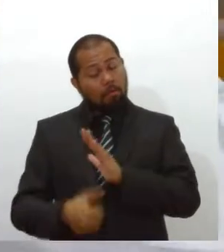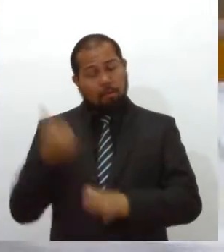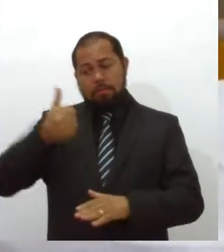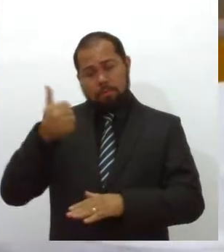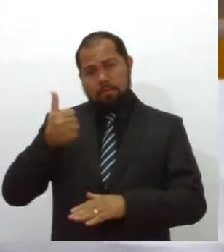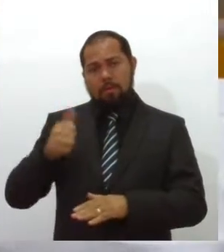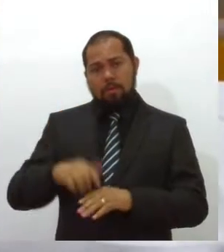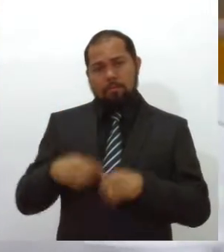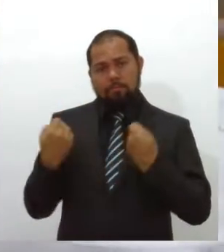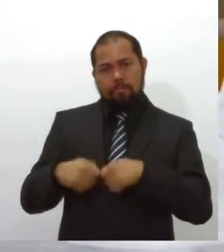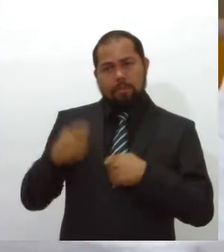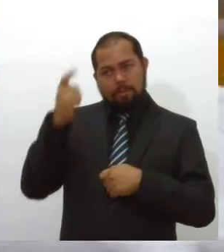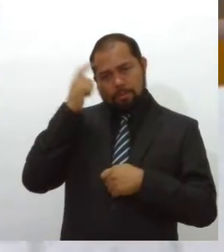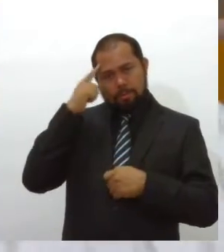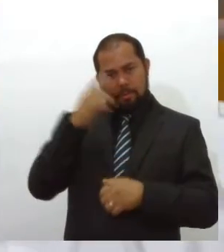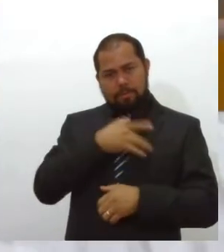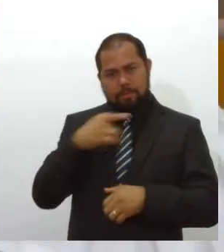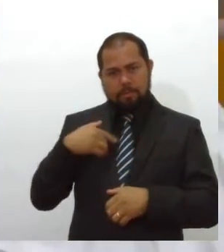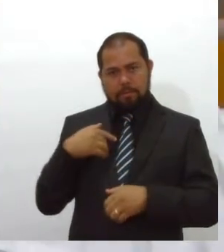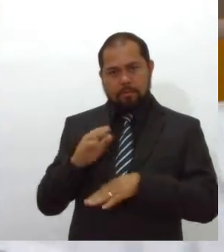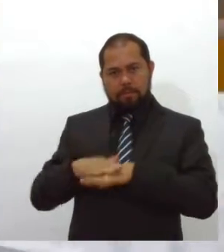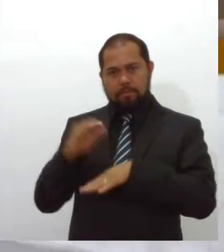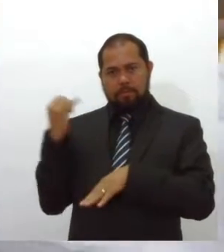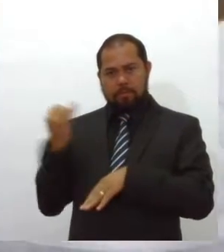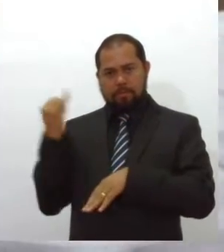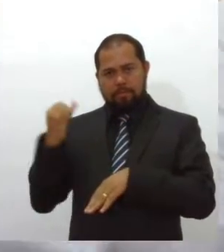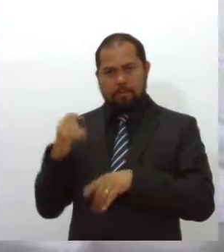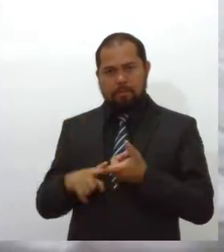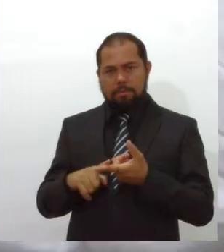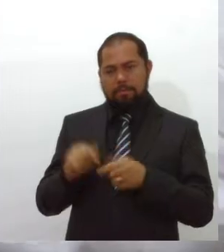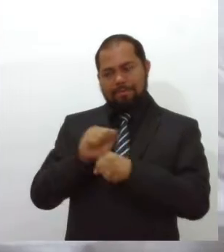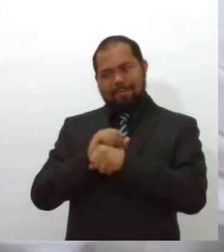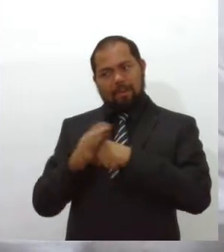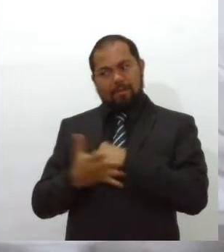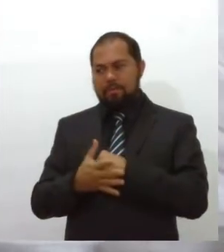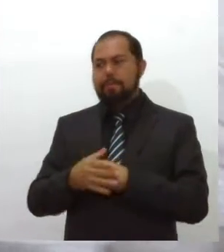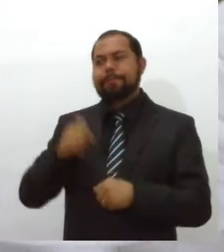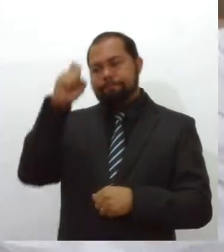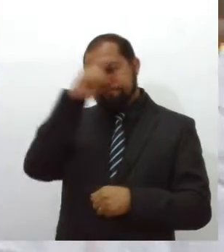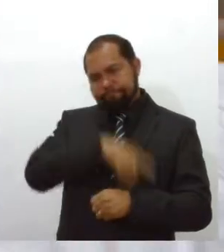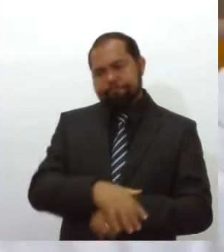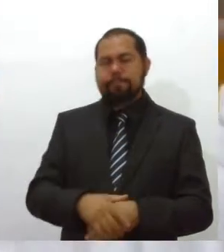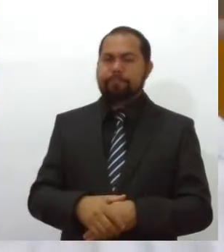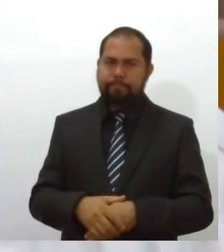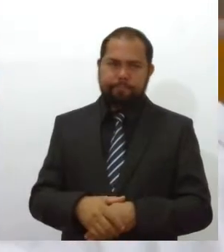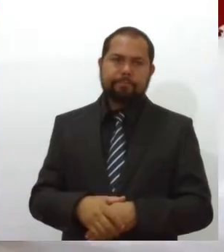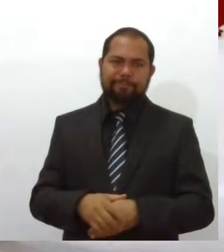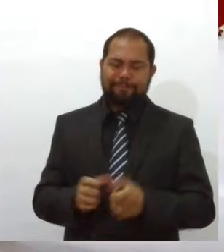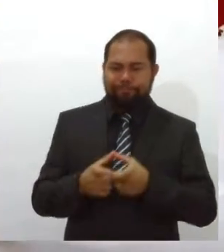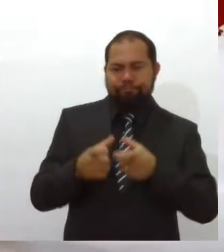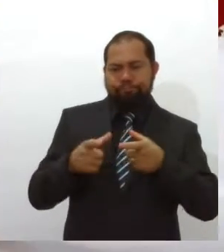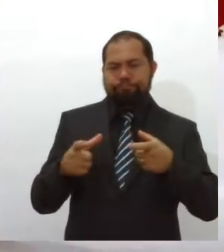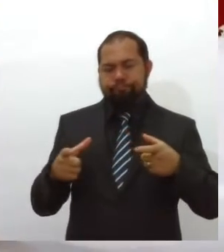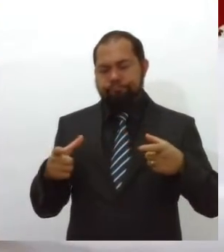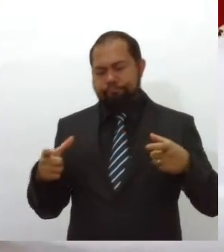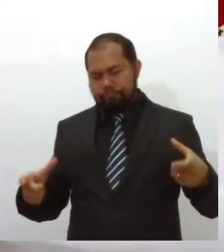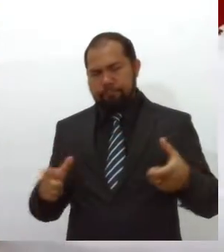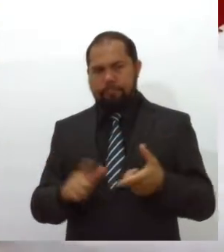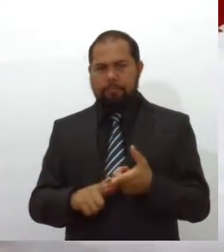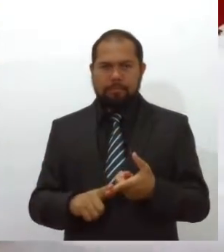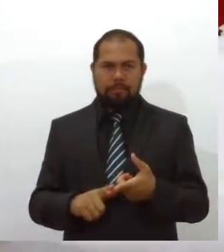saúde, que é o mais importante. A Covid não está fácil, né? Vem aumentando cada vez mais. Todas